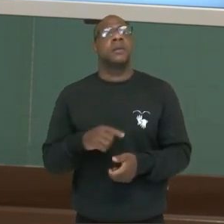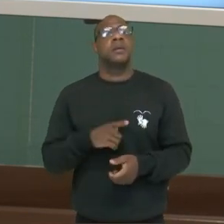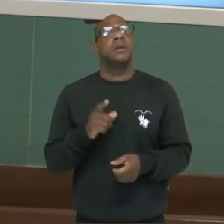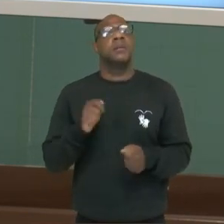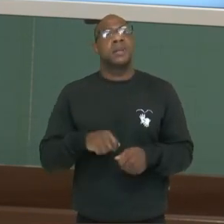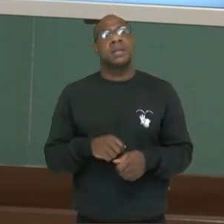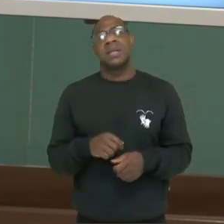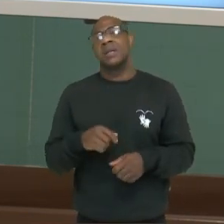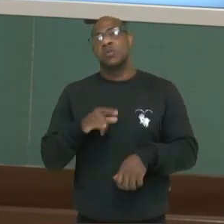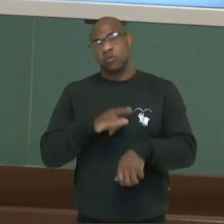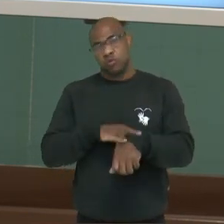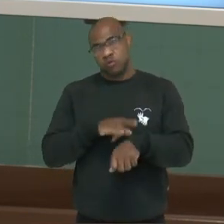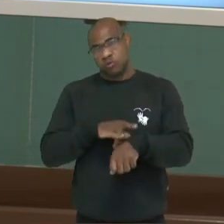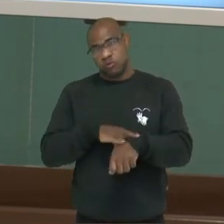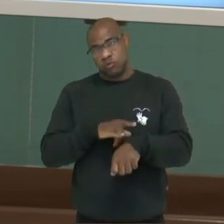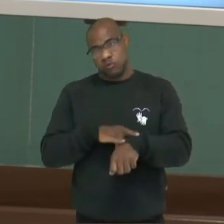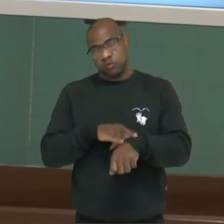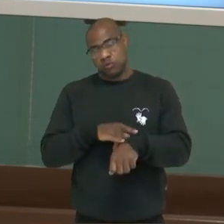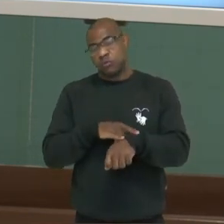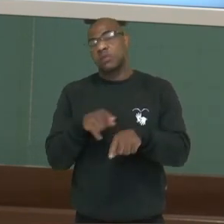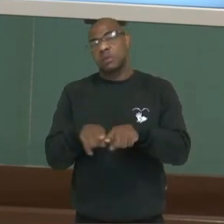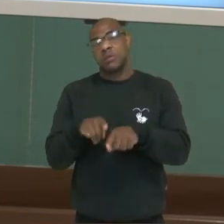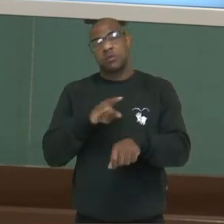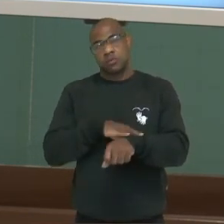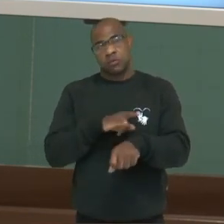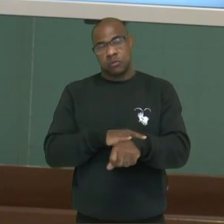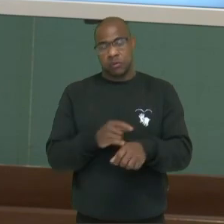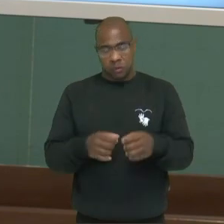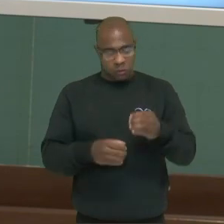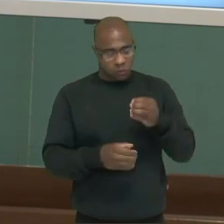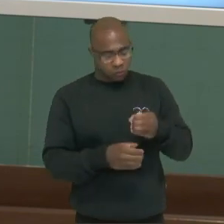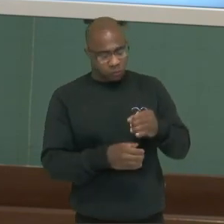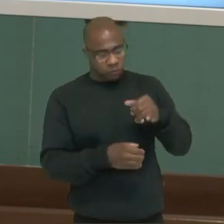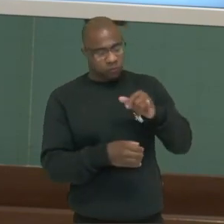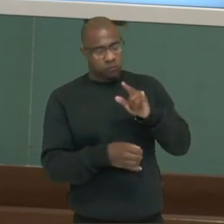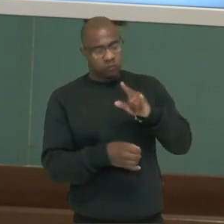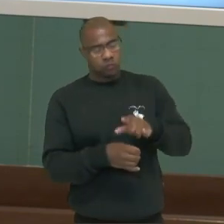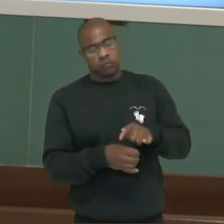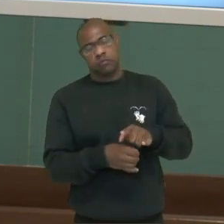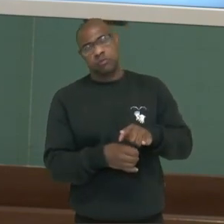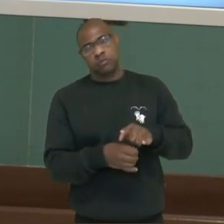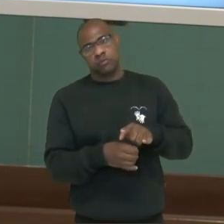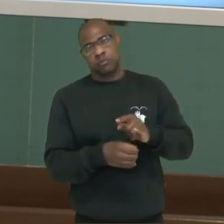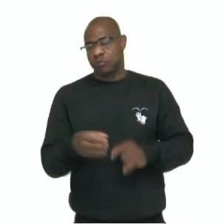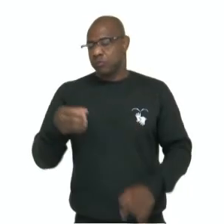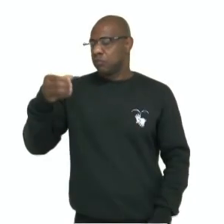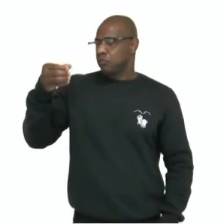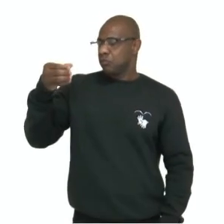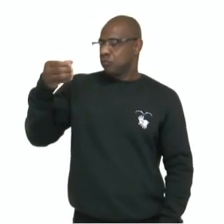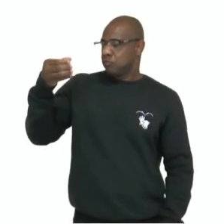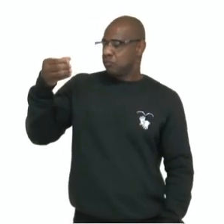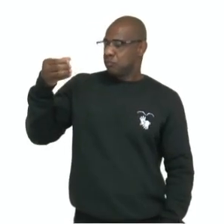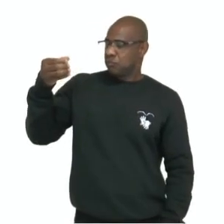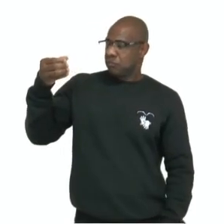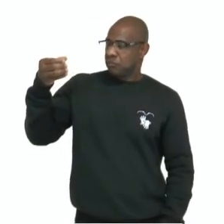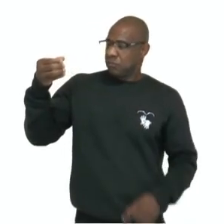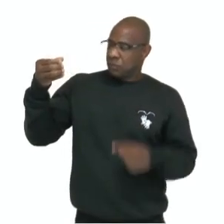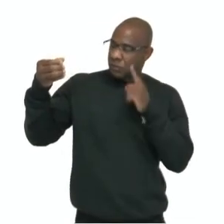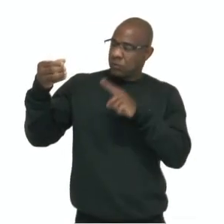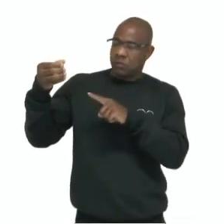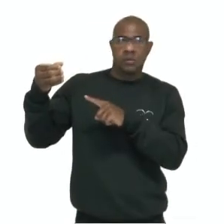urina, então a mulher vai urinar num potinho, vai colocar o aparelhinho, se ficar pintado